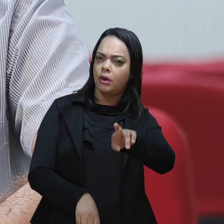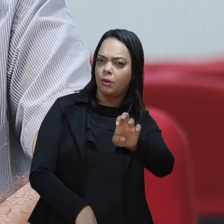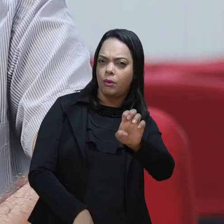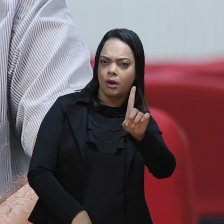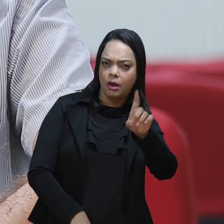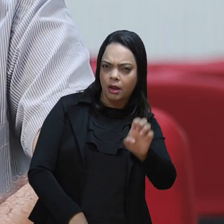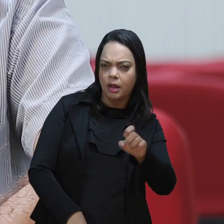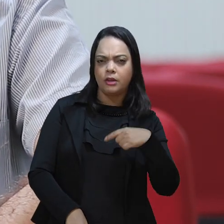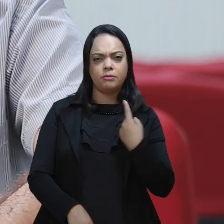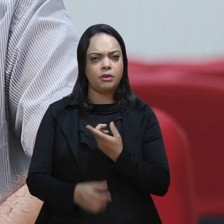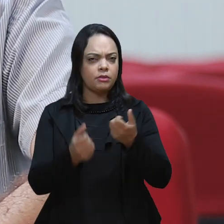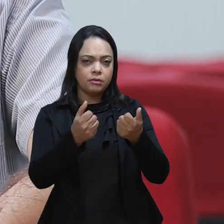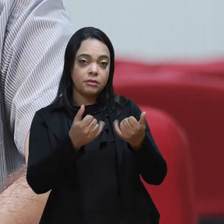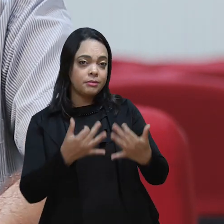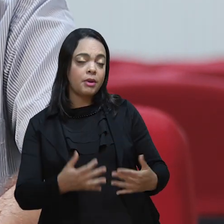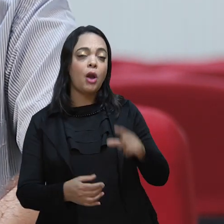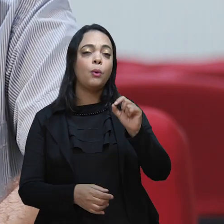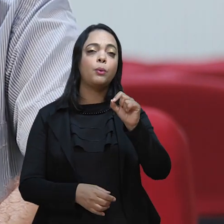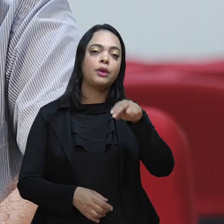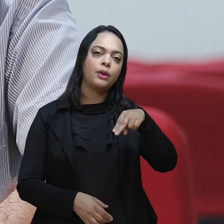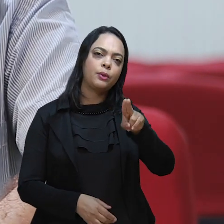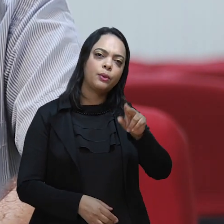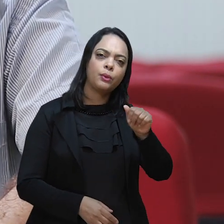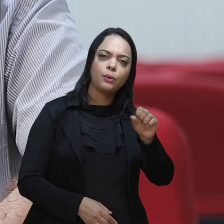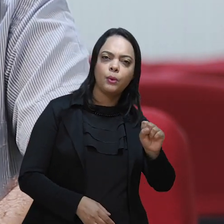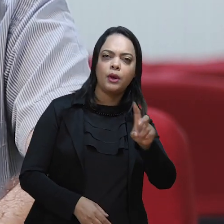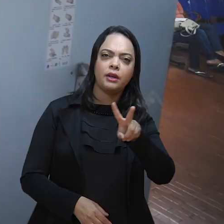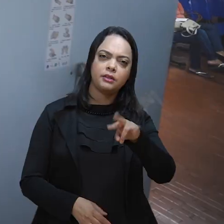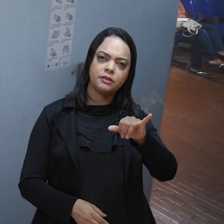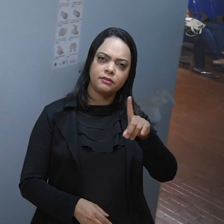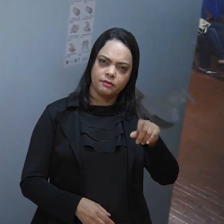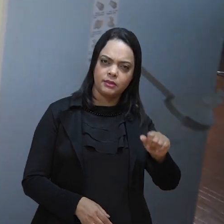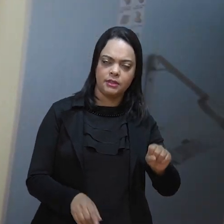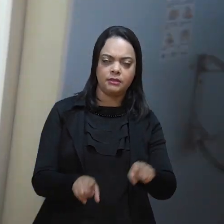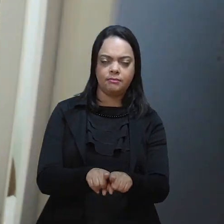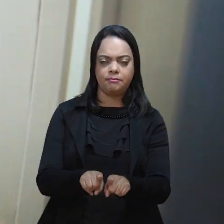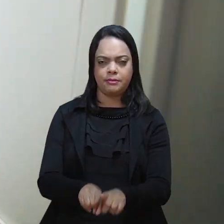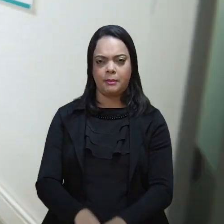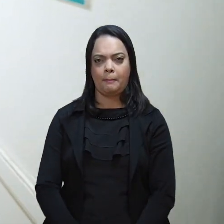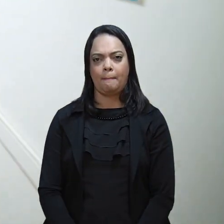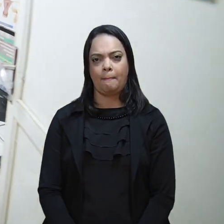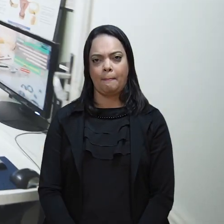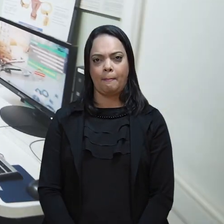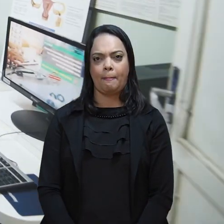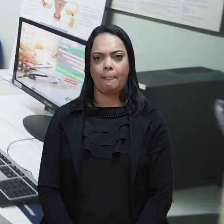Nua Vidas, para essa demanda chegar lá no hospital também.